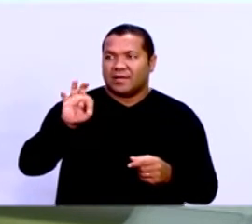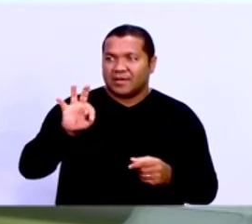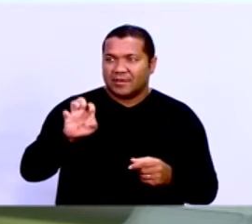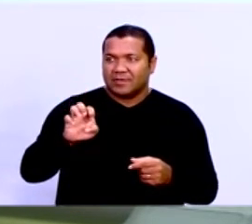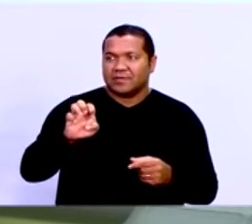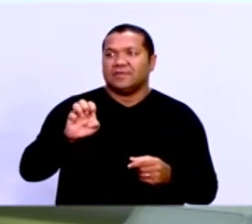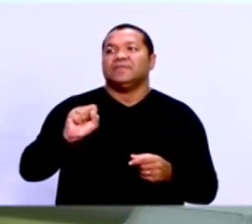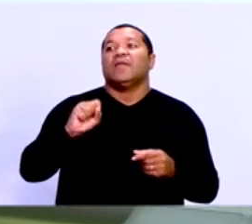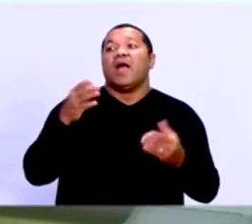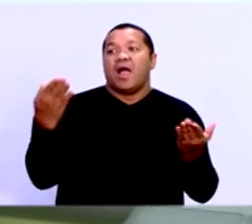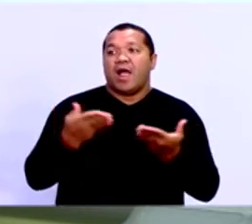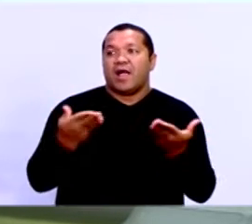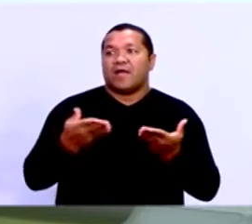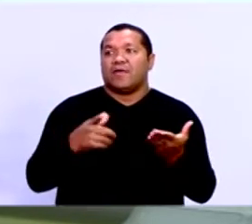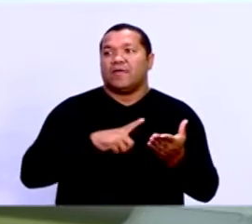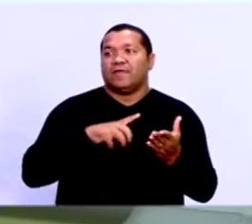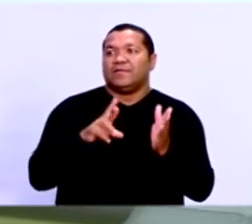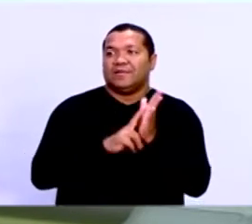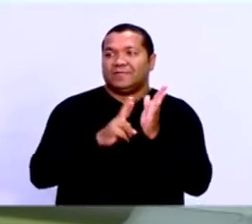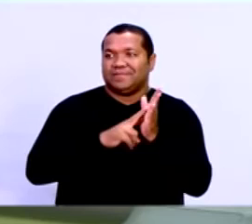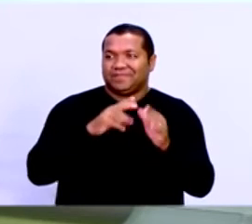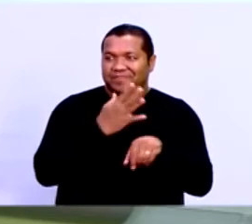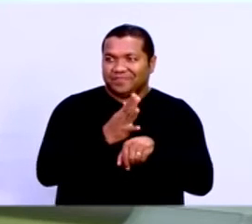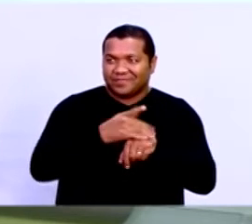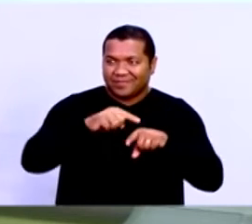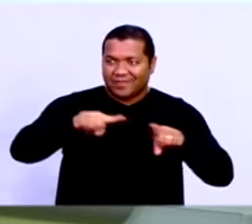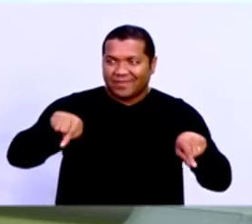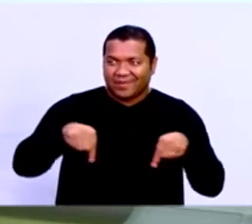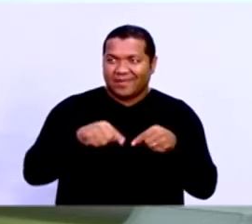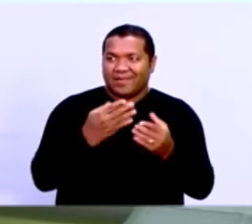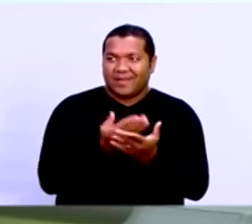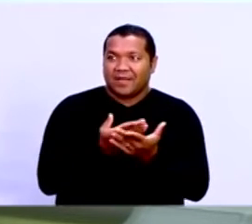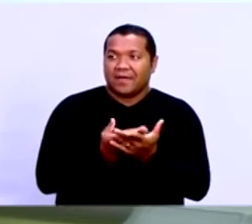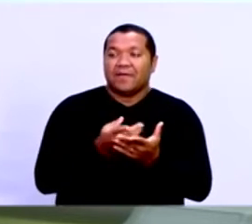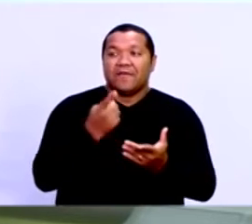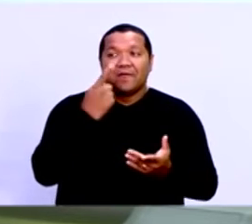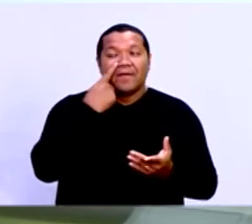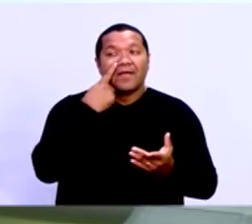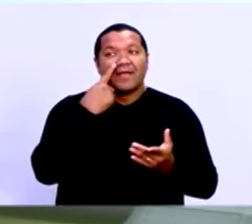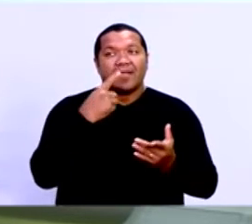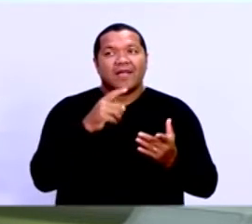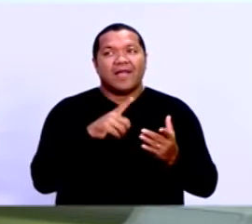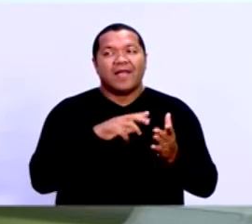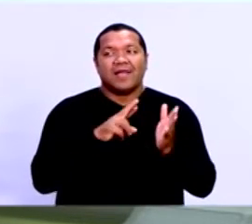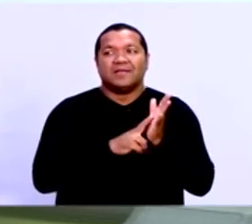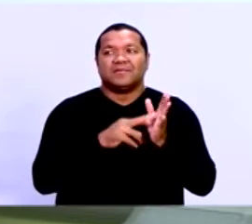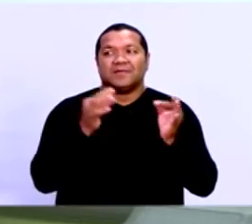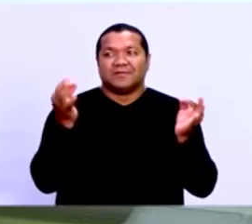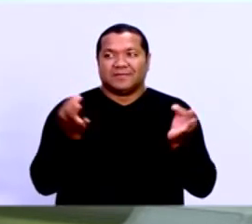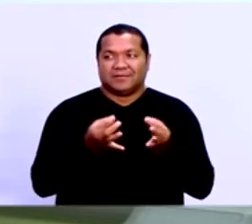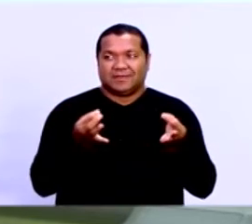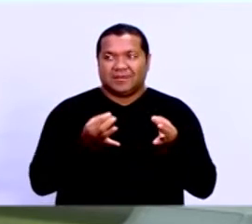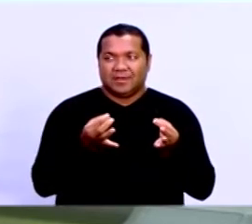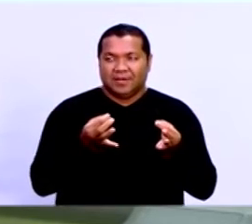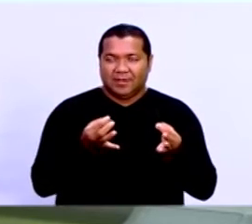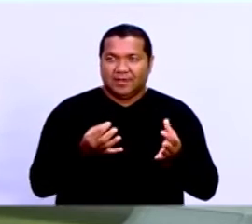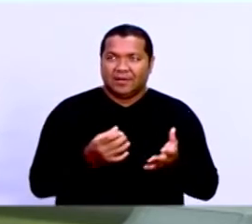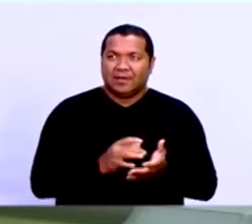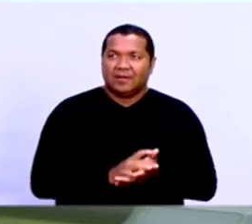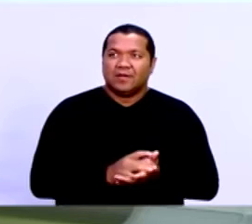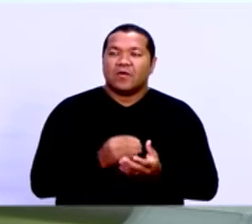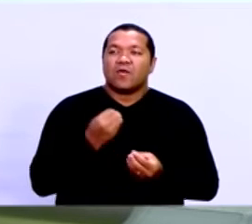à nossa atividade de sala vamos ver qual é a resposta correta da nossa actividade como